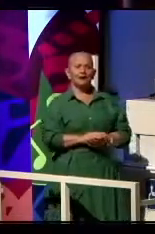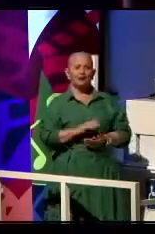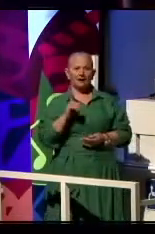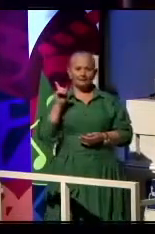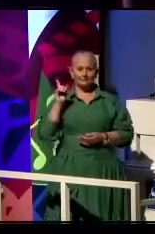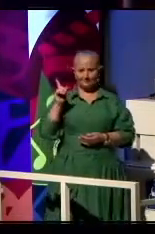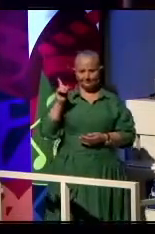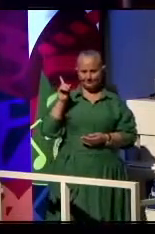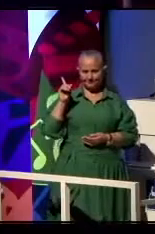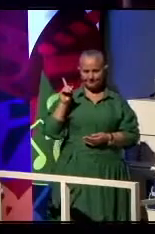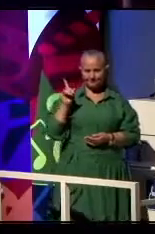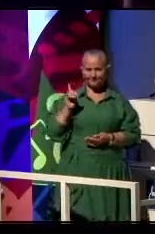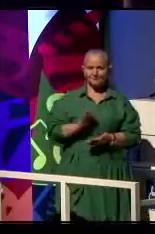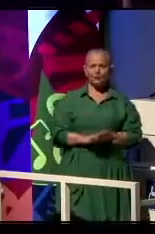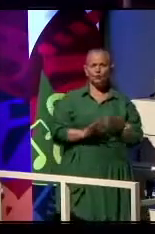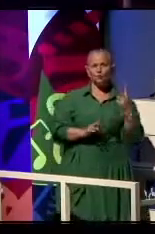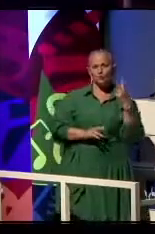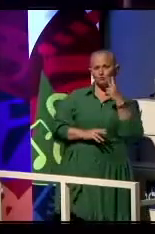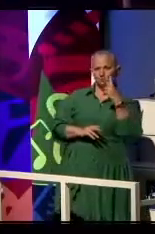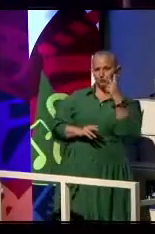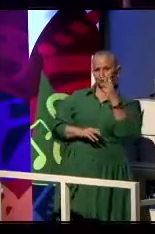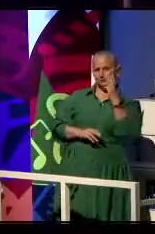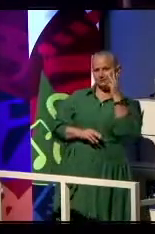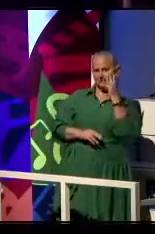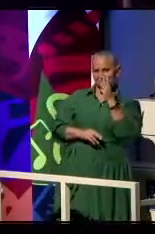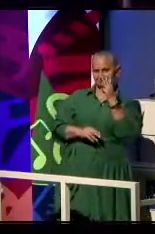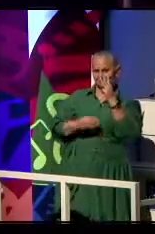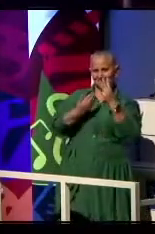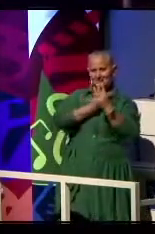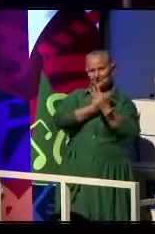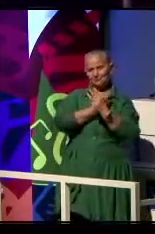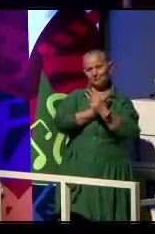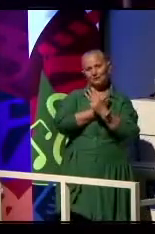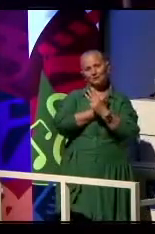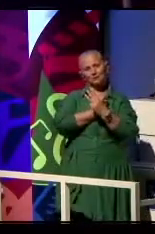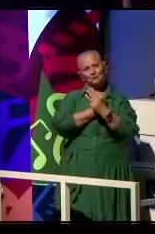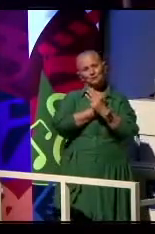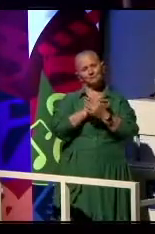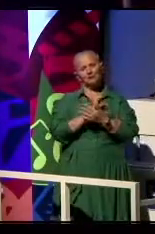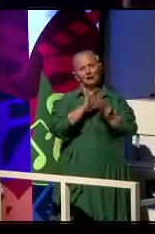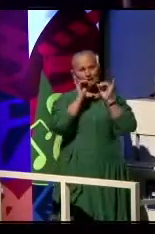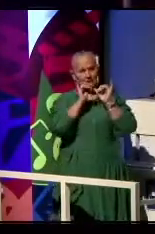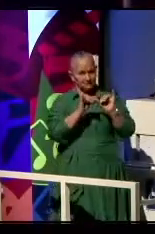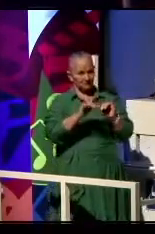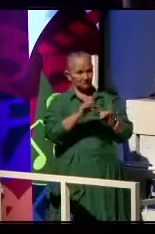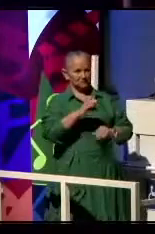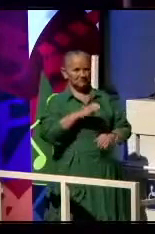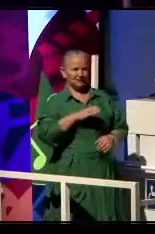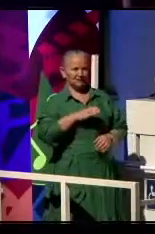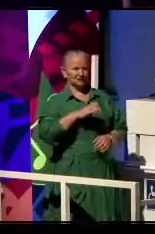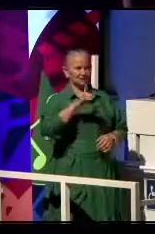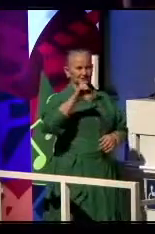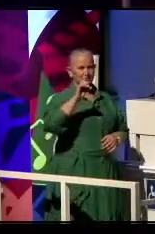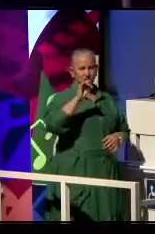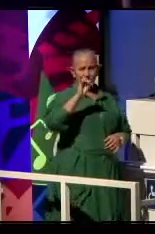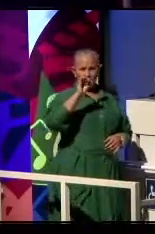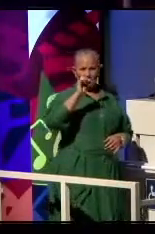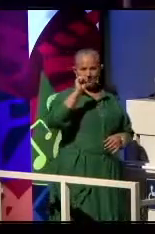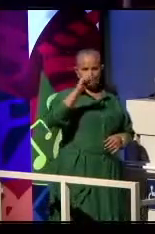Brandt, Milton Nascimento e o Lo Borges. Eles estão em Diamantina, nessa mesma sequência de fotos, e tem uma foto